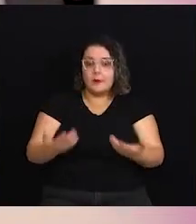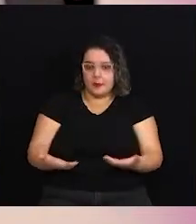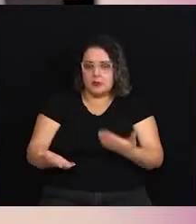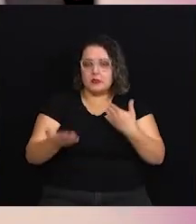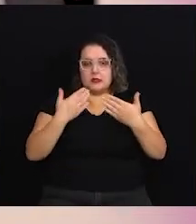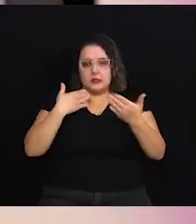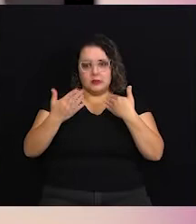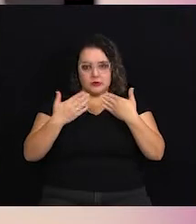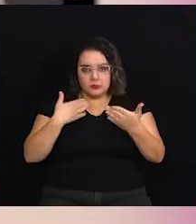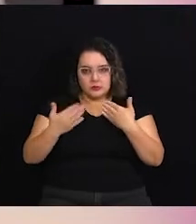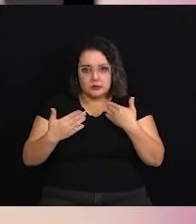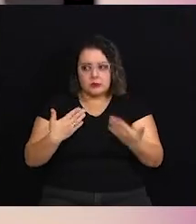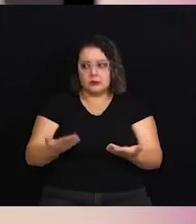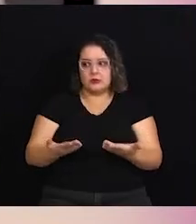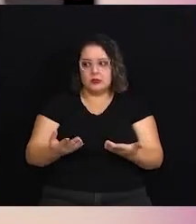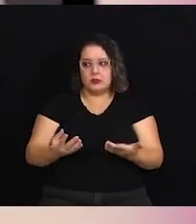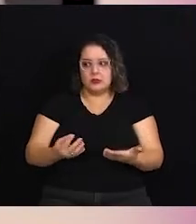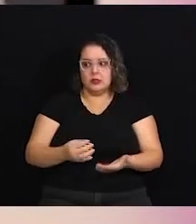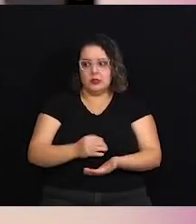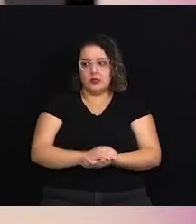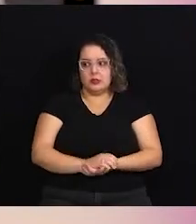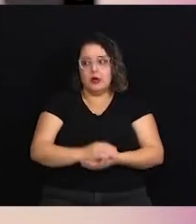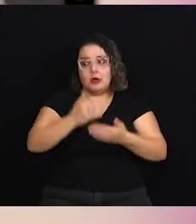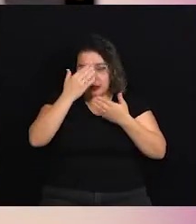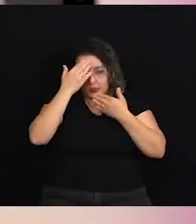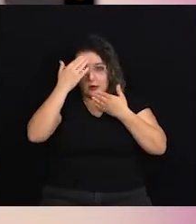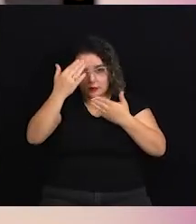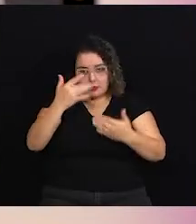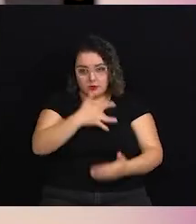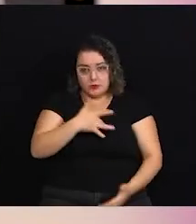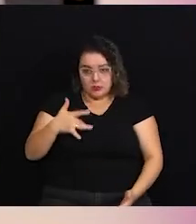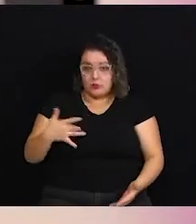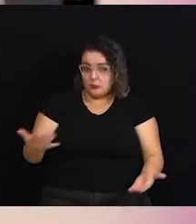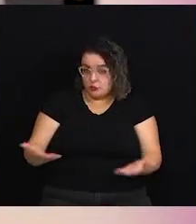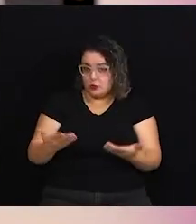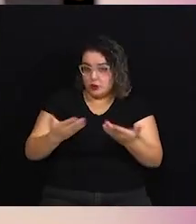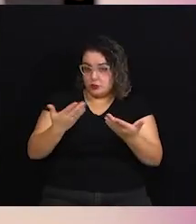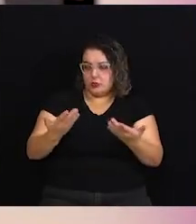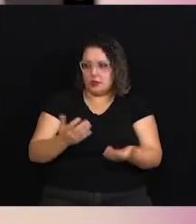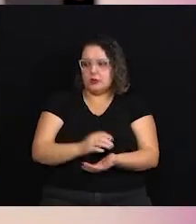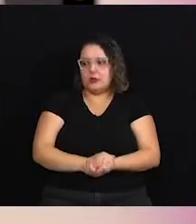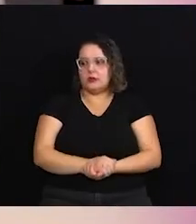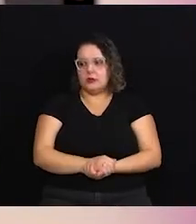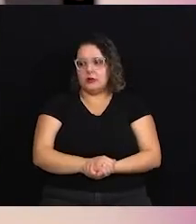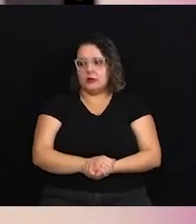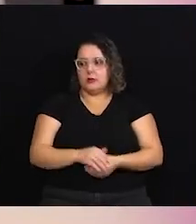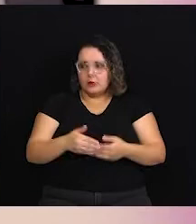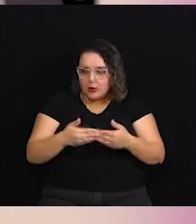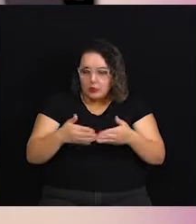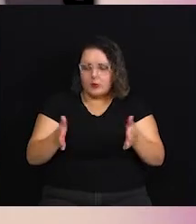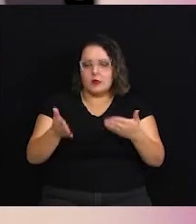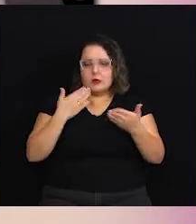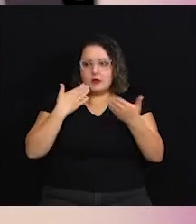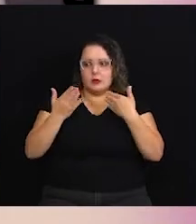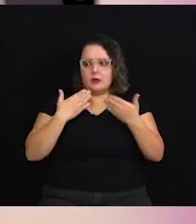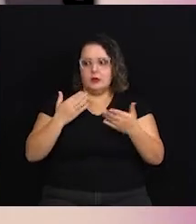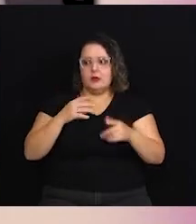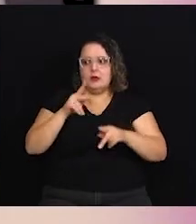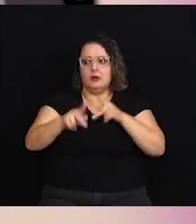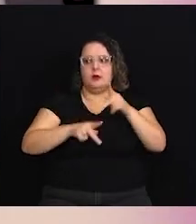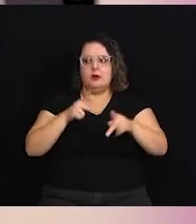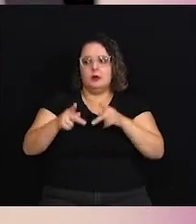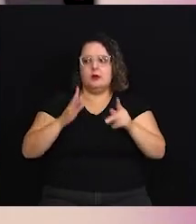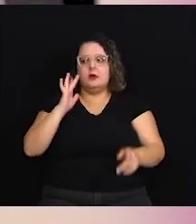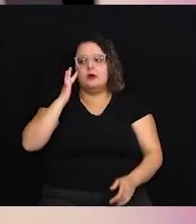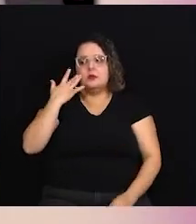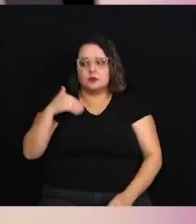desse diálogo agradecemos ao canal saúde a vida para abrir mousse de algo com a